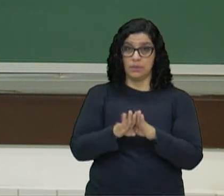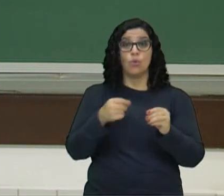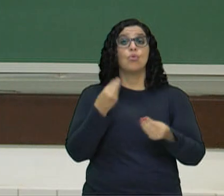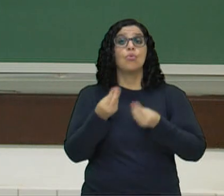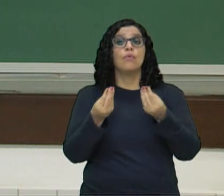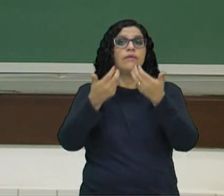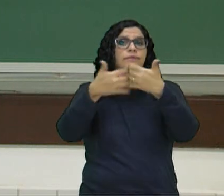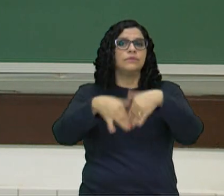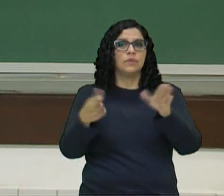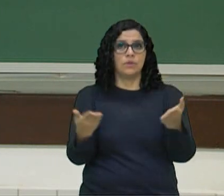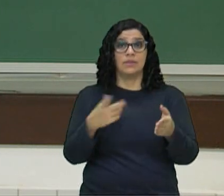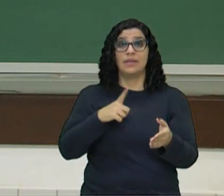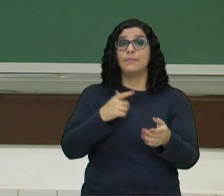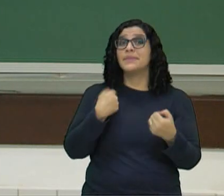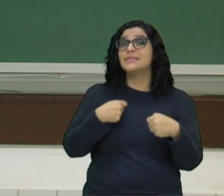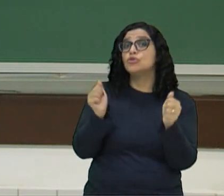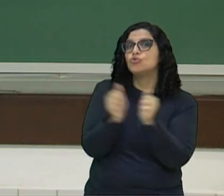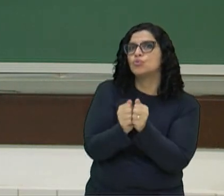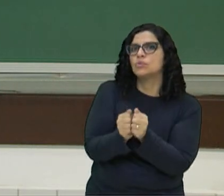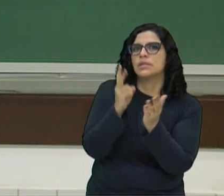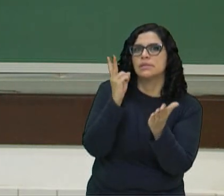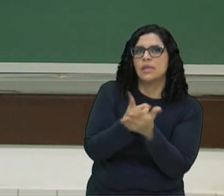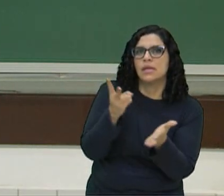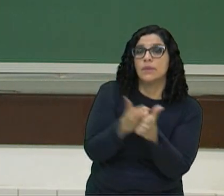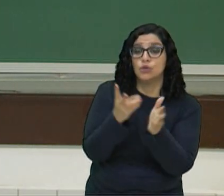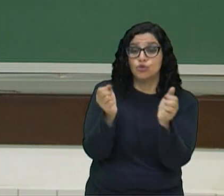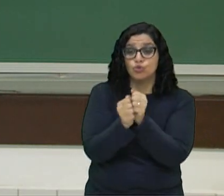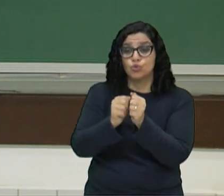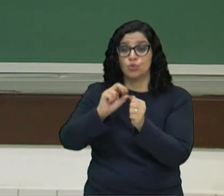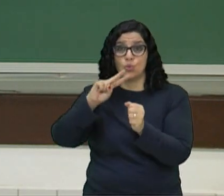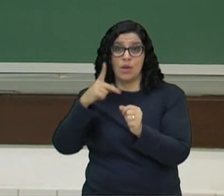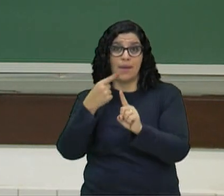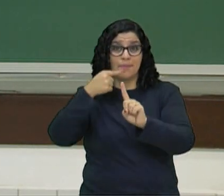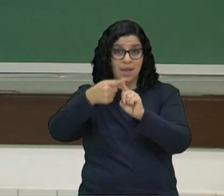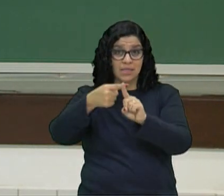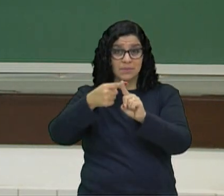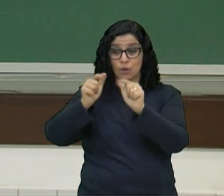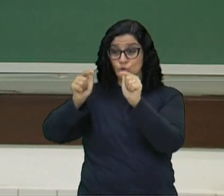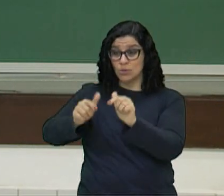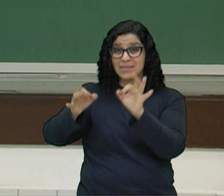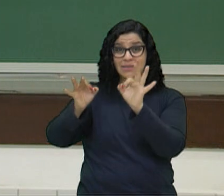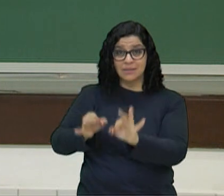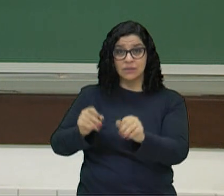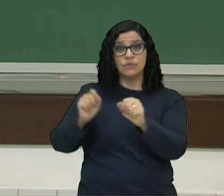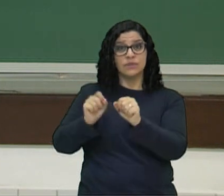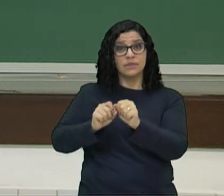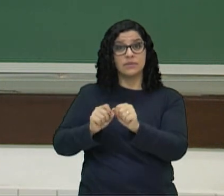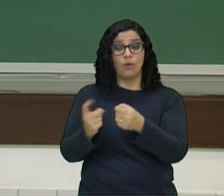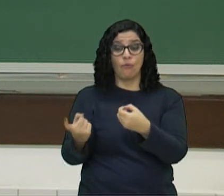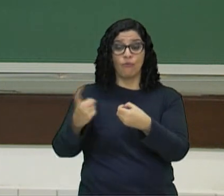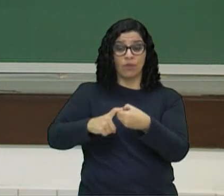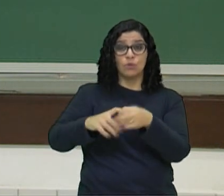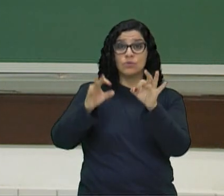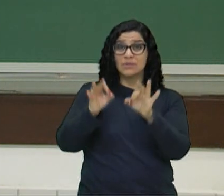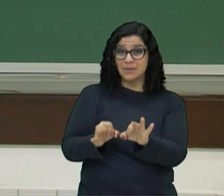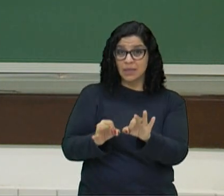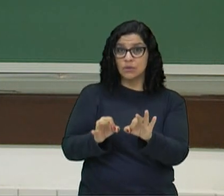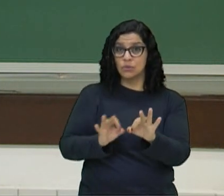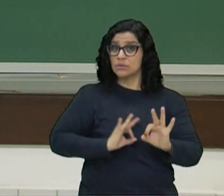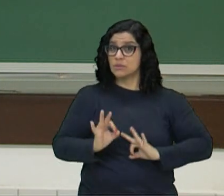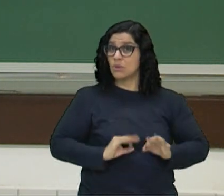então? Tem que ter alguém junto do H+, para ele ir para o lugar que ele precisa ir, para ele fazer a ligação com a molécula que ele tem que ser